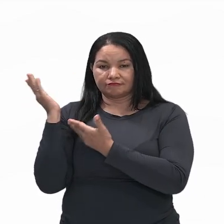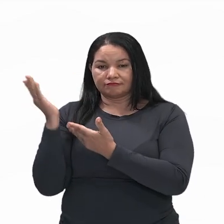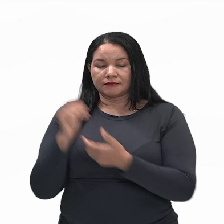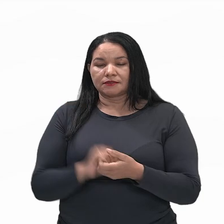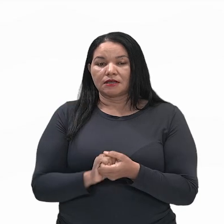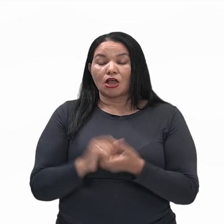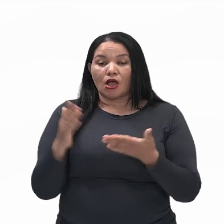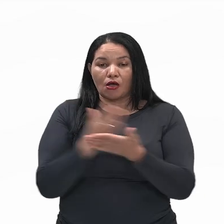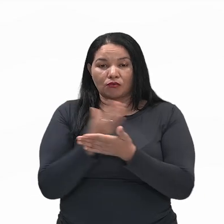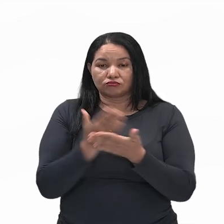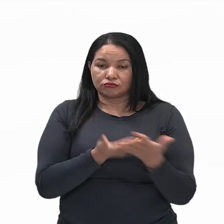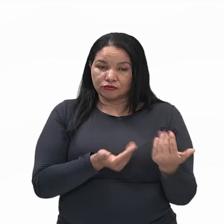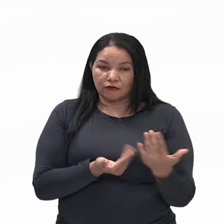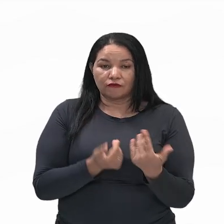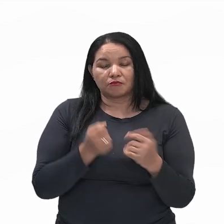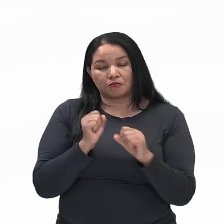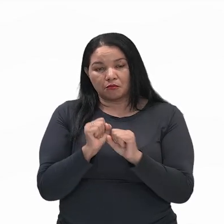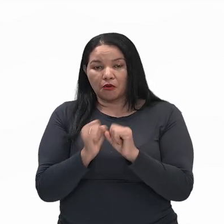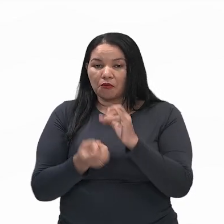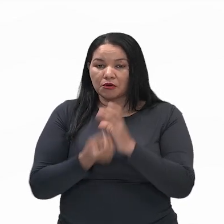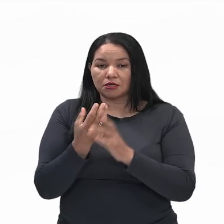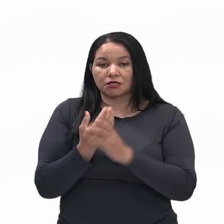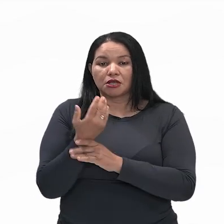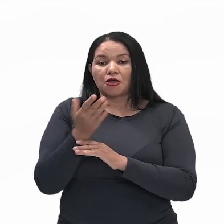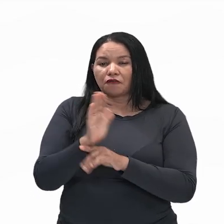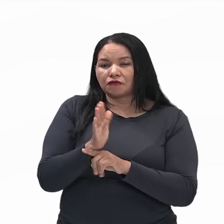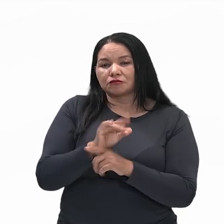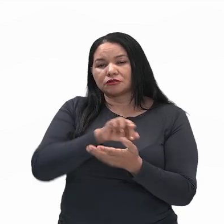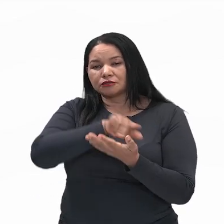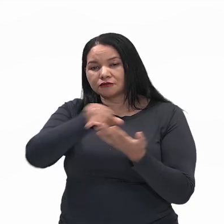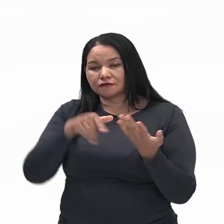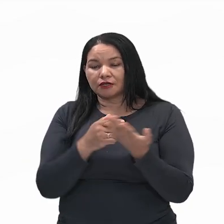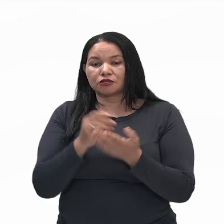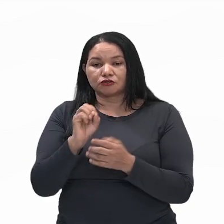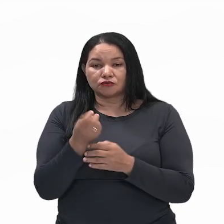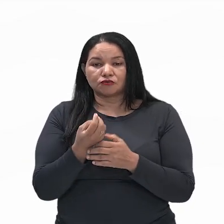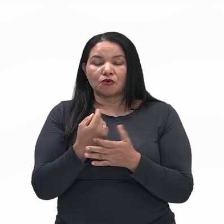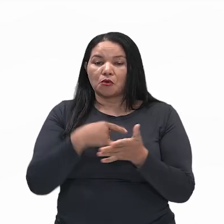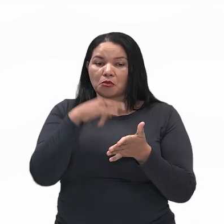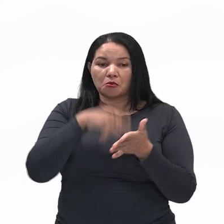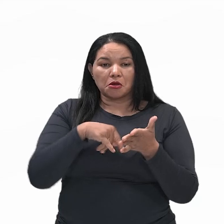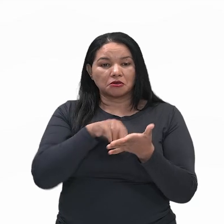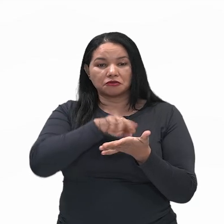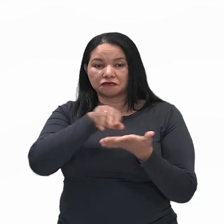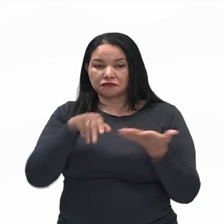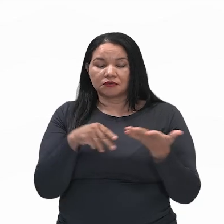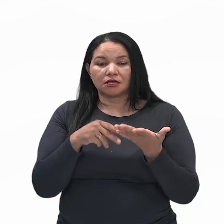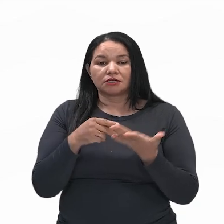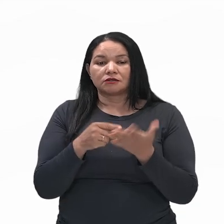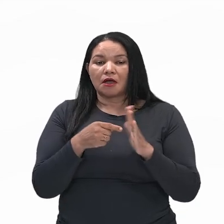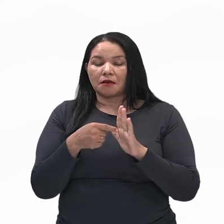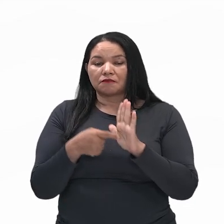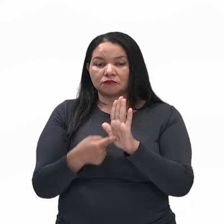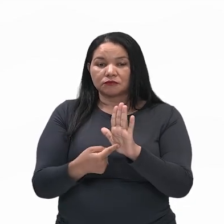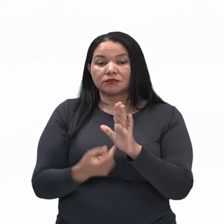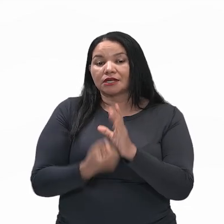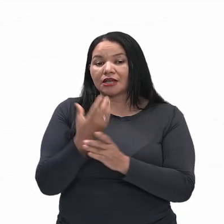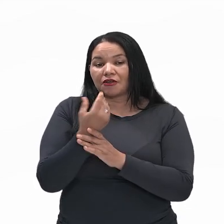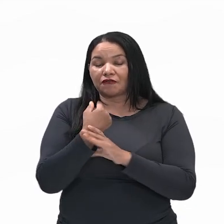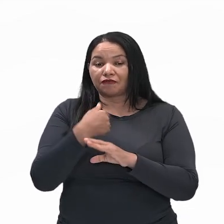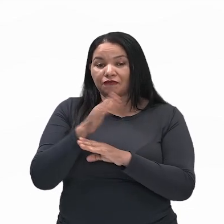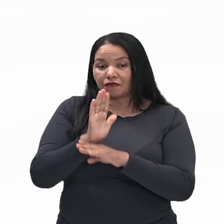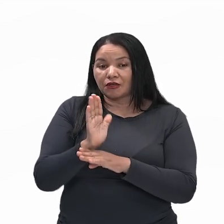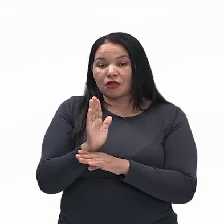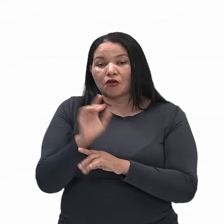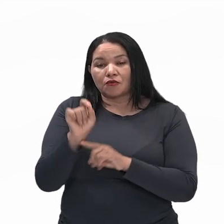para criar curta-metragens, documentários ou vídeos musicais que abordam questões relevantes para eles, trabalhando junto em todas